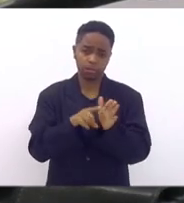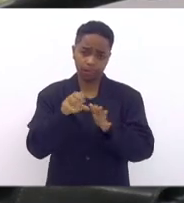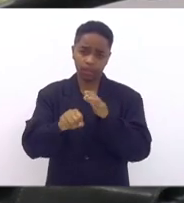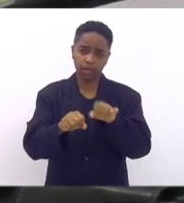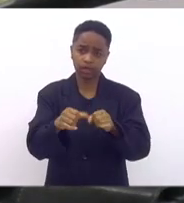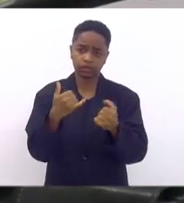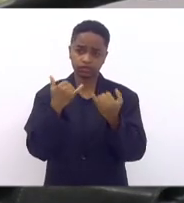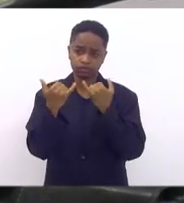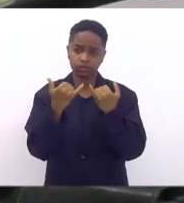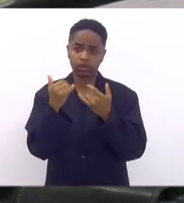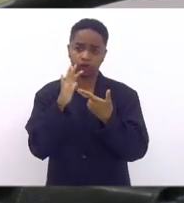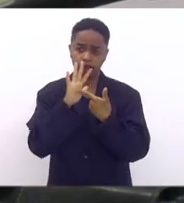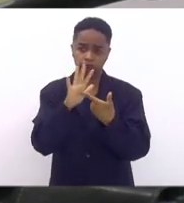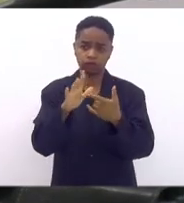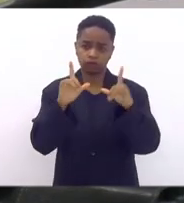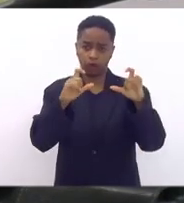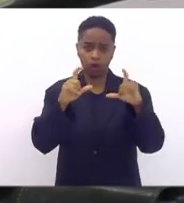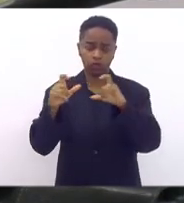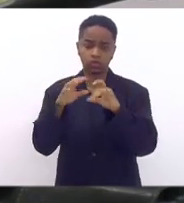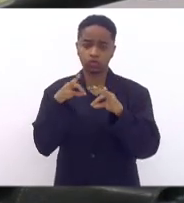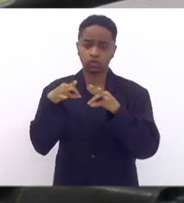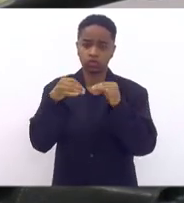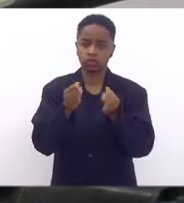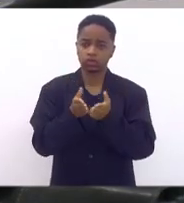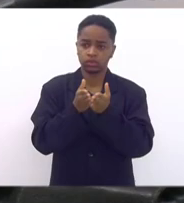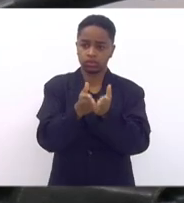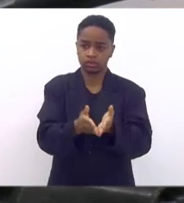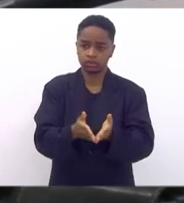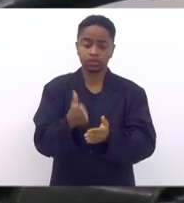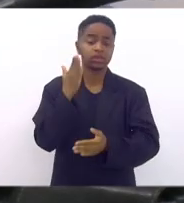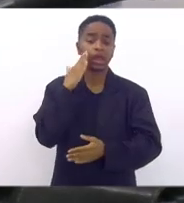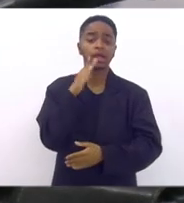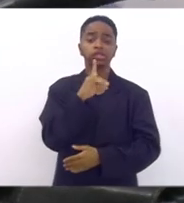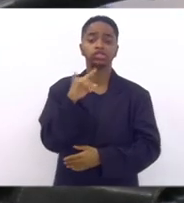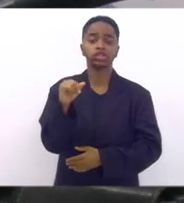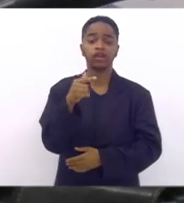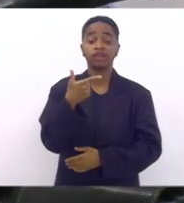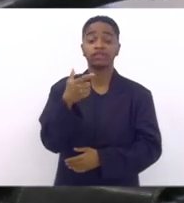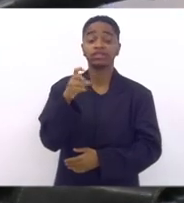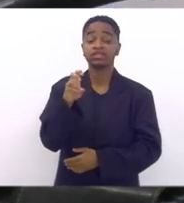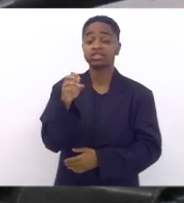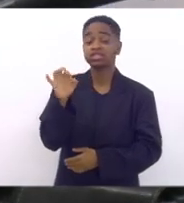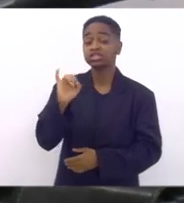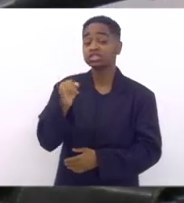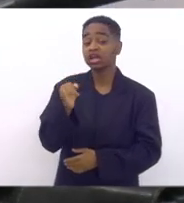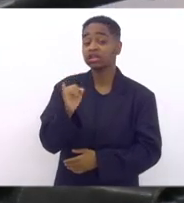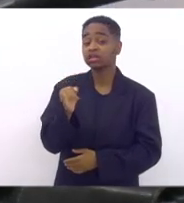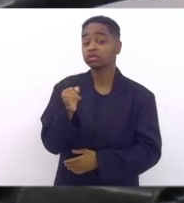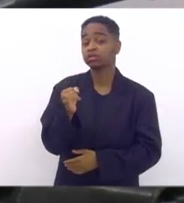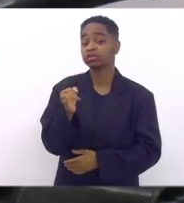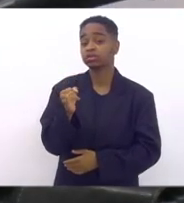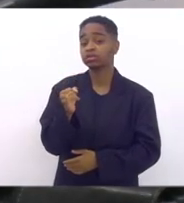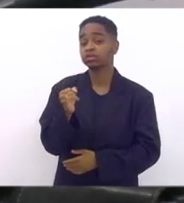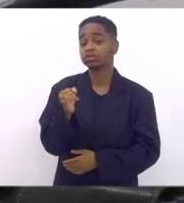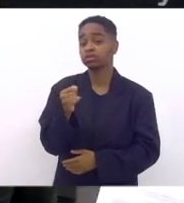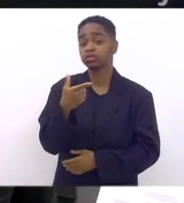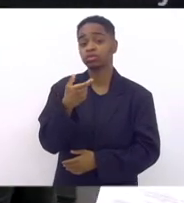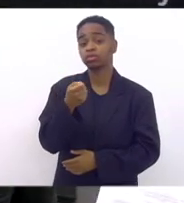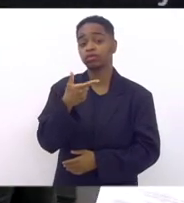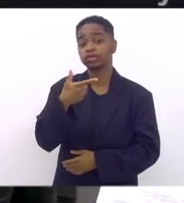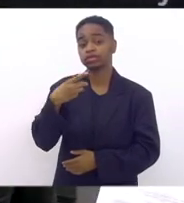aqui entendeu todas as embarcações e e sabe qual é a data aqui ó 25 de janeiro de 2023